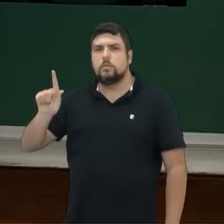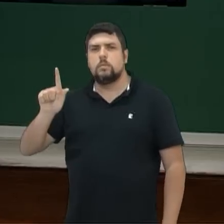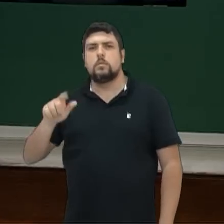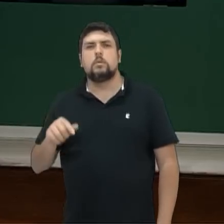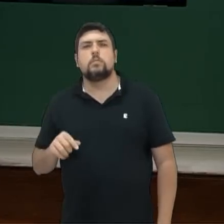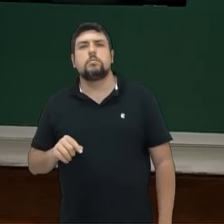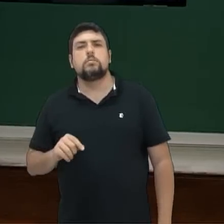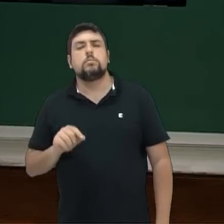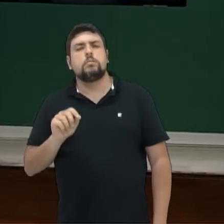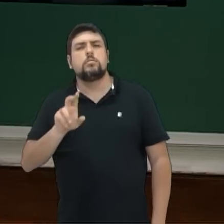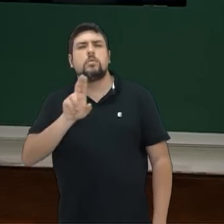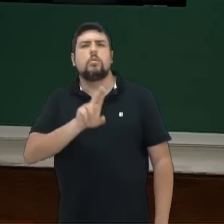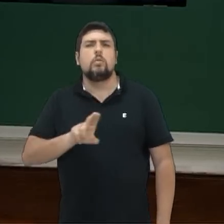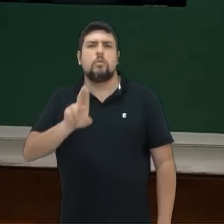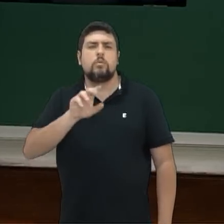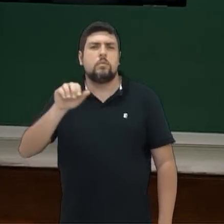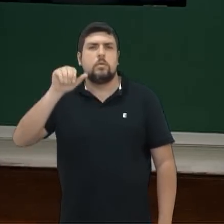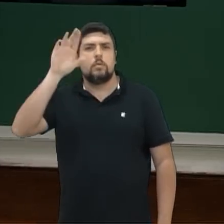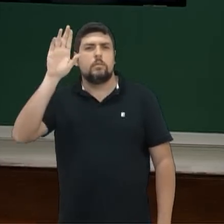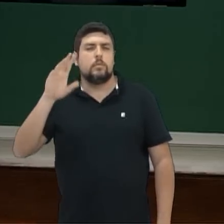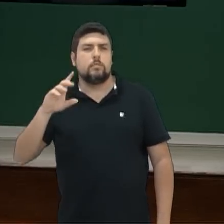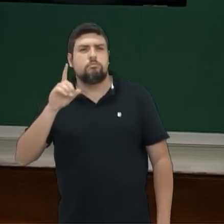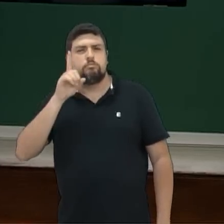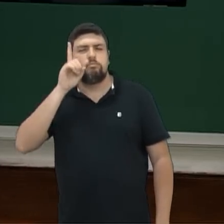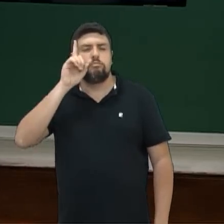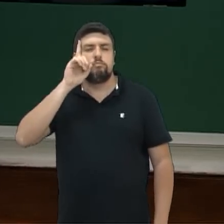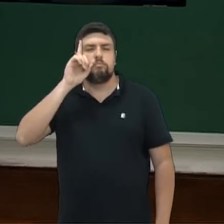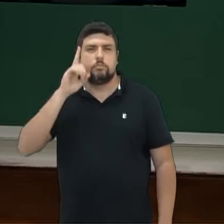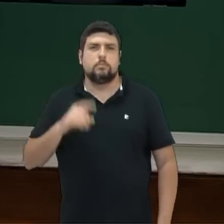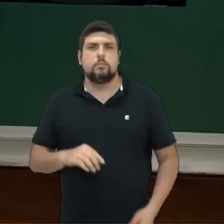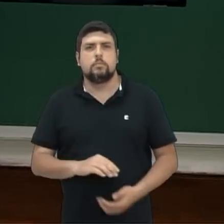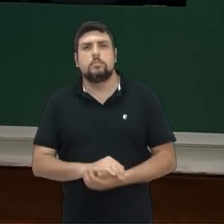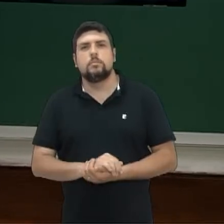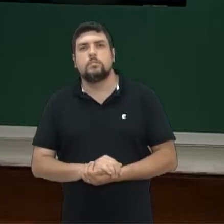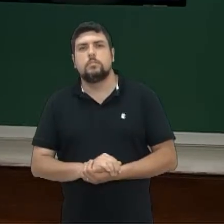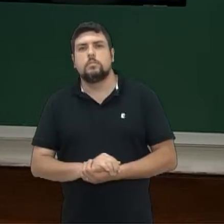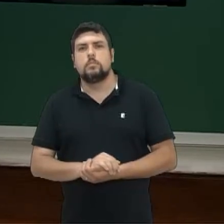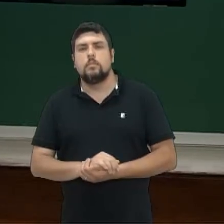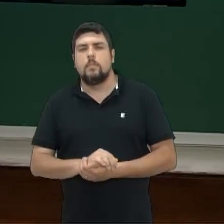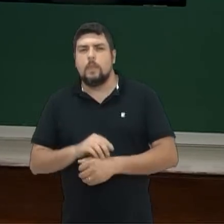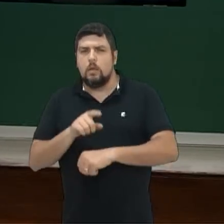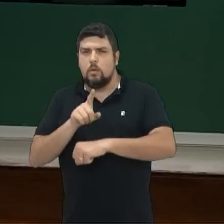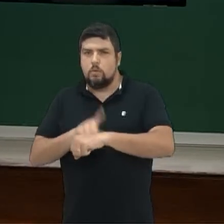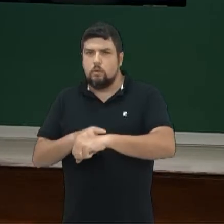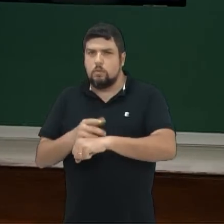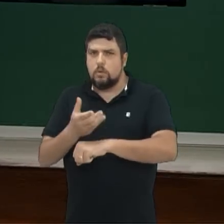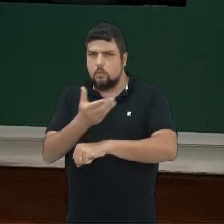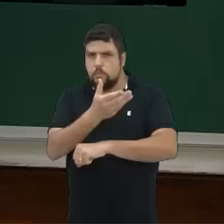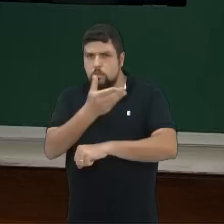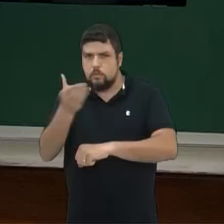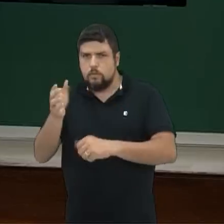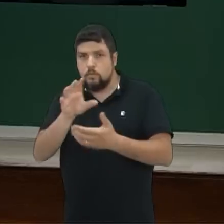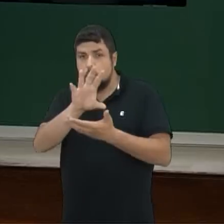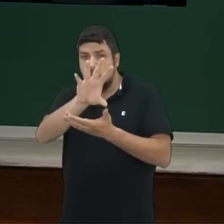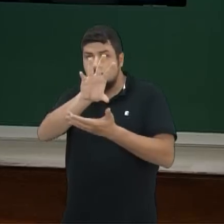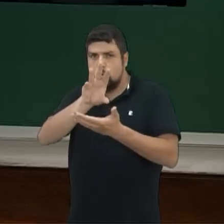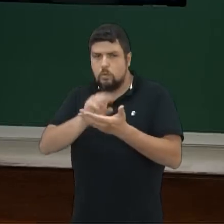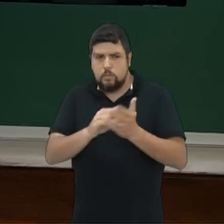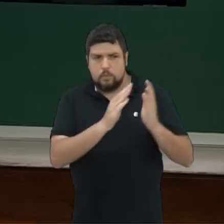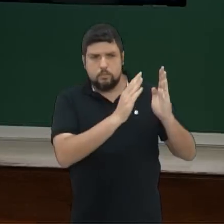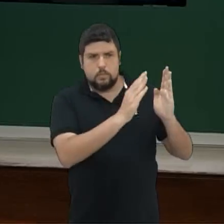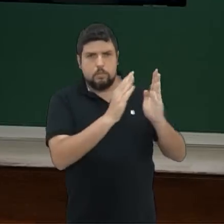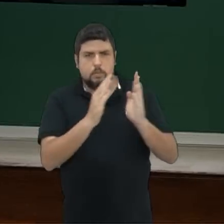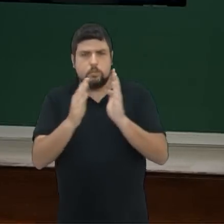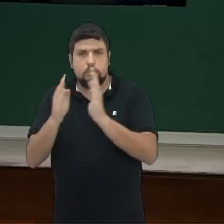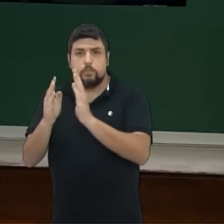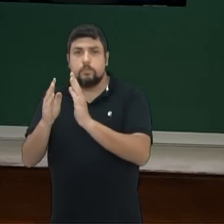você usa mais no seu dia a dia, com relação aos outros. Eu vou dar uns minutinhos para vocês anotarem essa tabela, porque vocês viram,